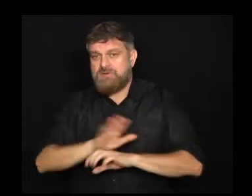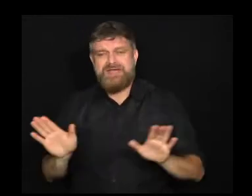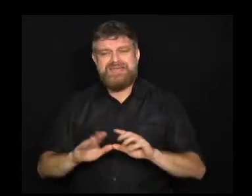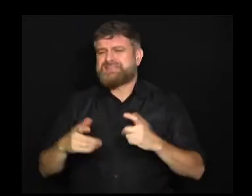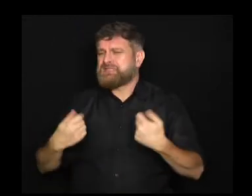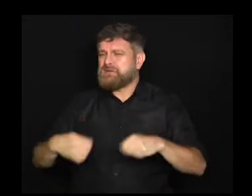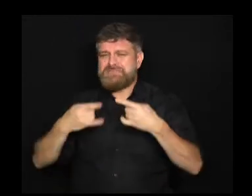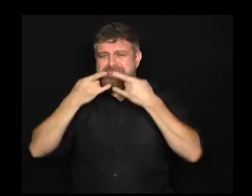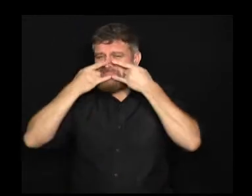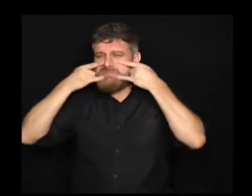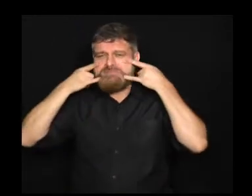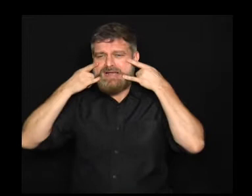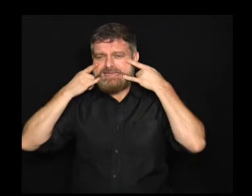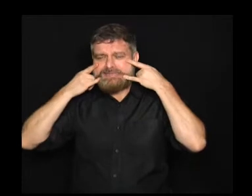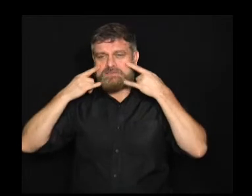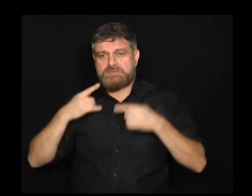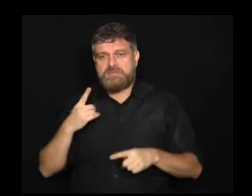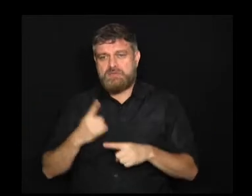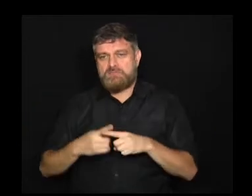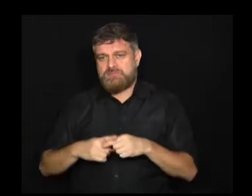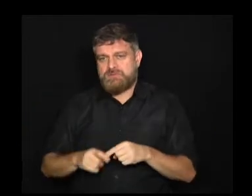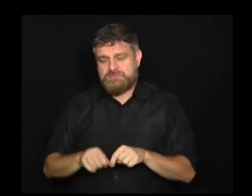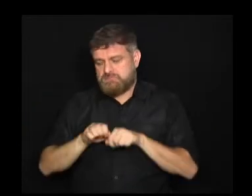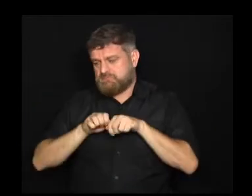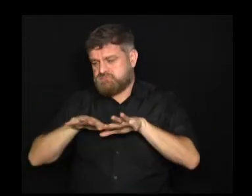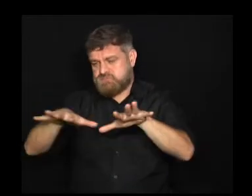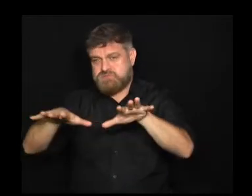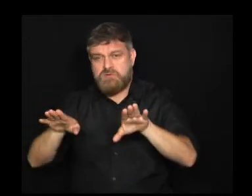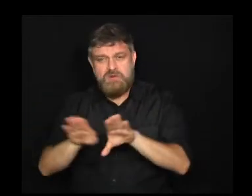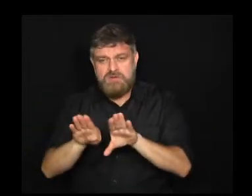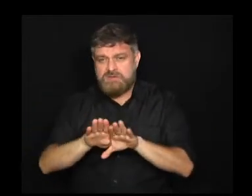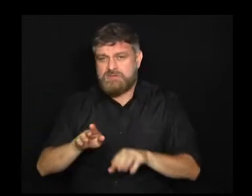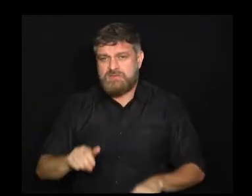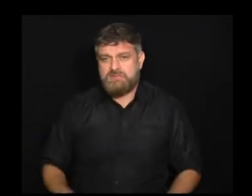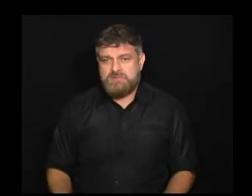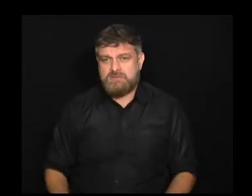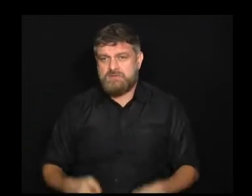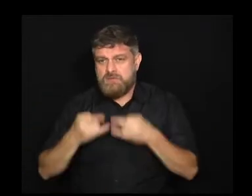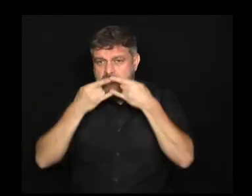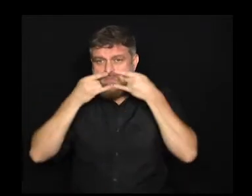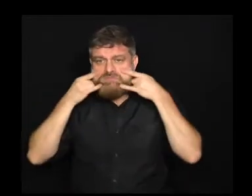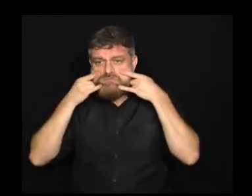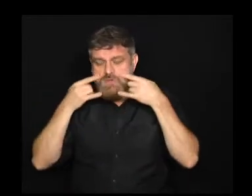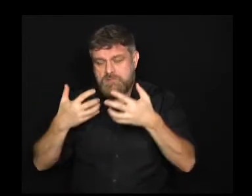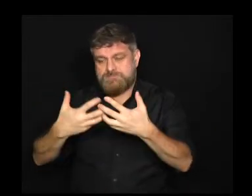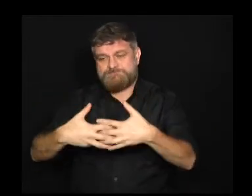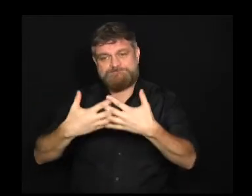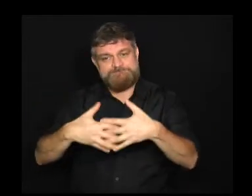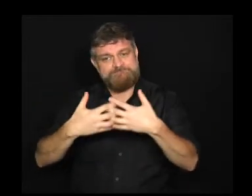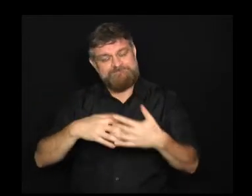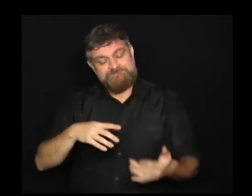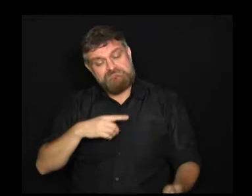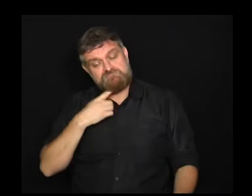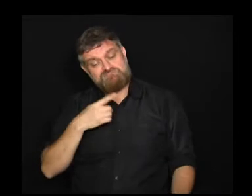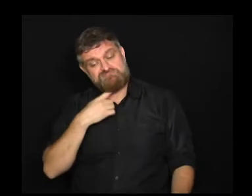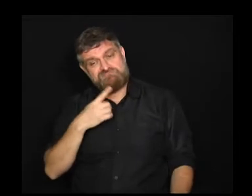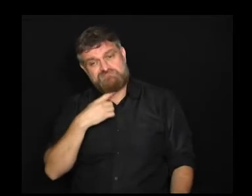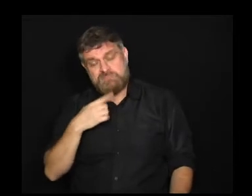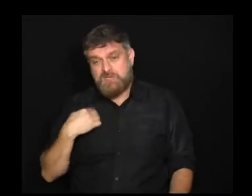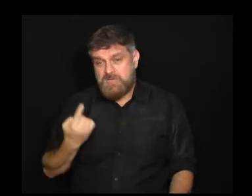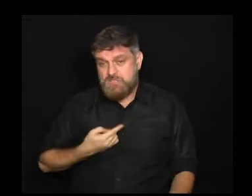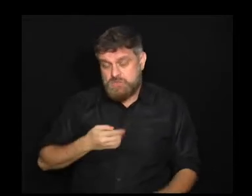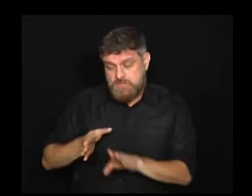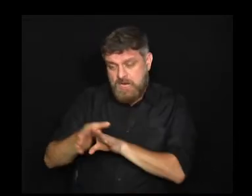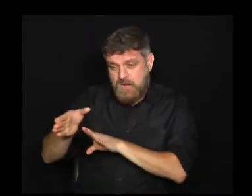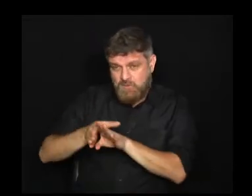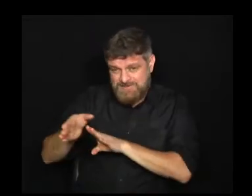que ninguém use máscara. Primeiro, porque não está transmitindo. Segundo, que a eficácia disso é muito questionável. Mas a gente recomenda, sim,